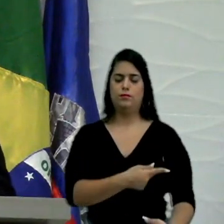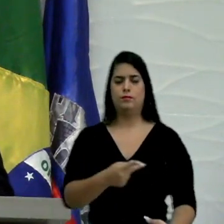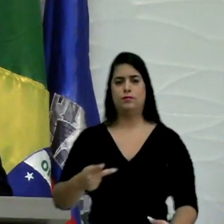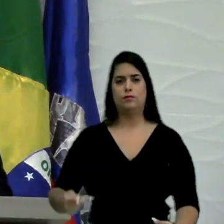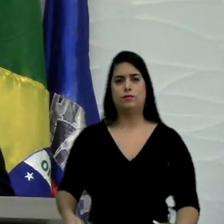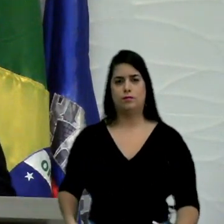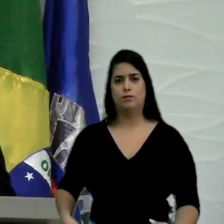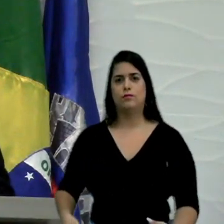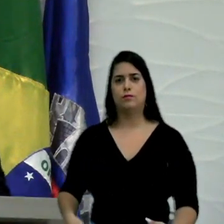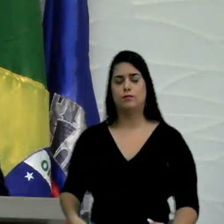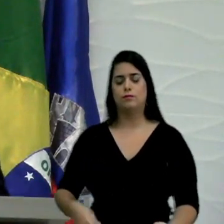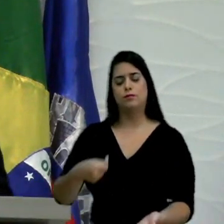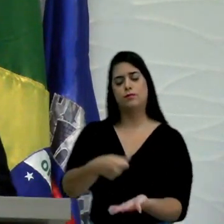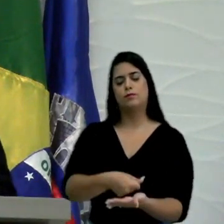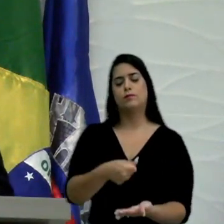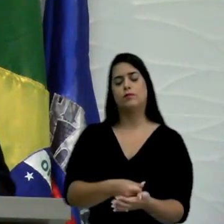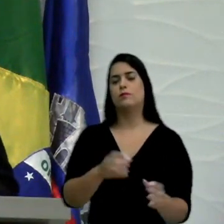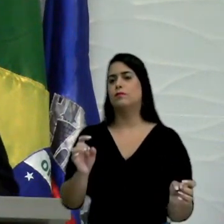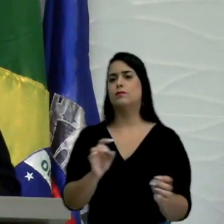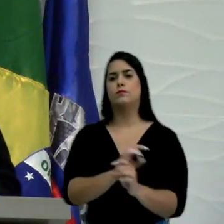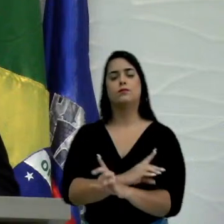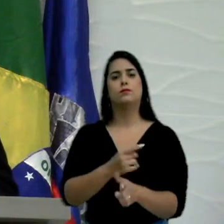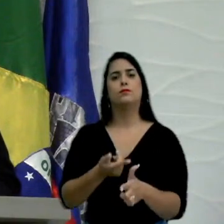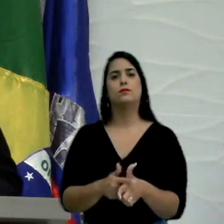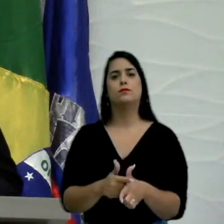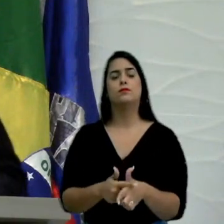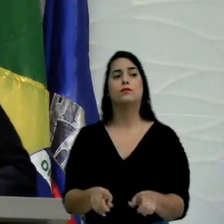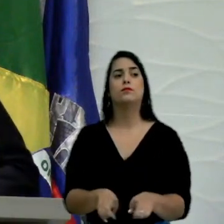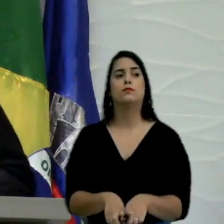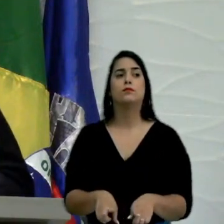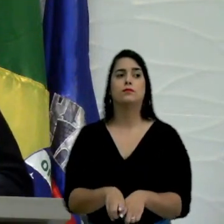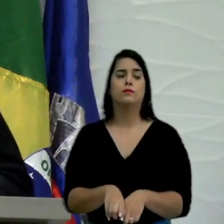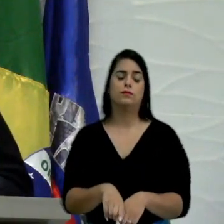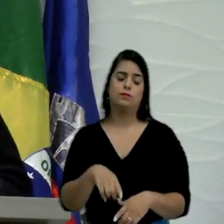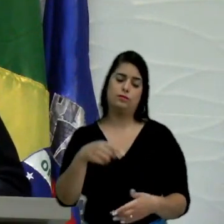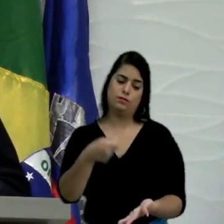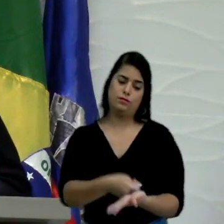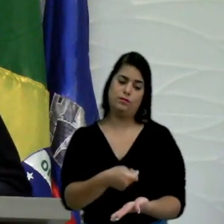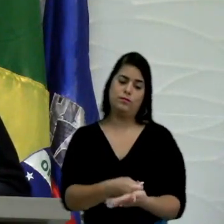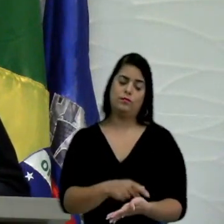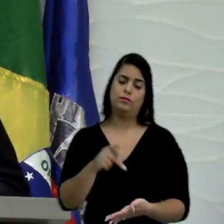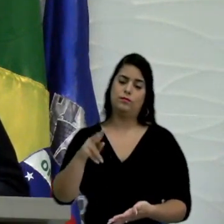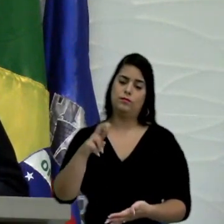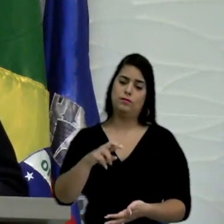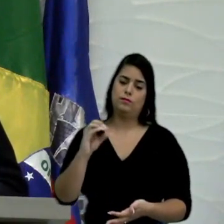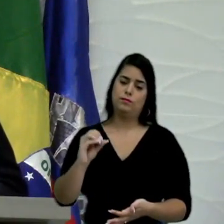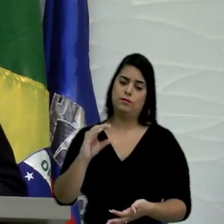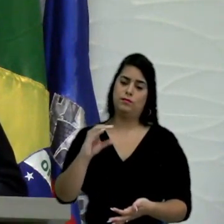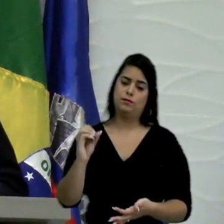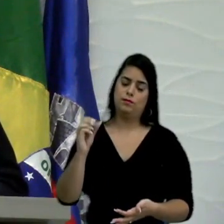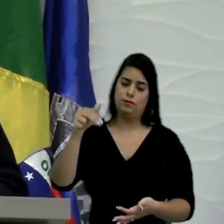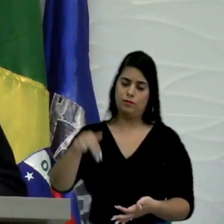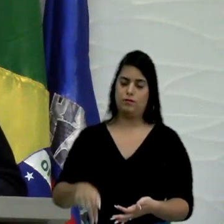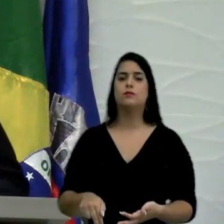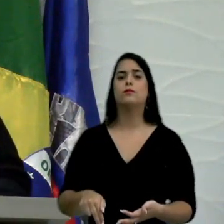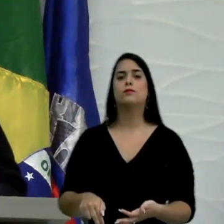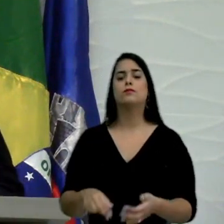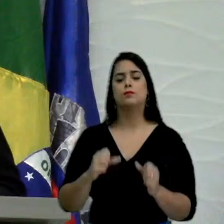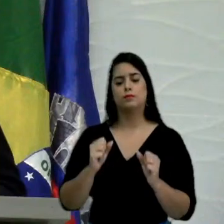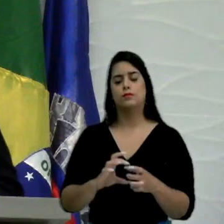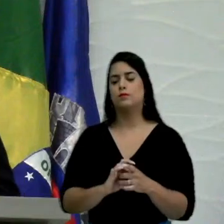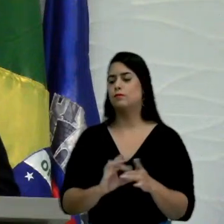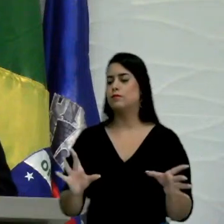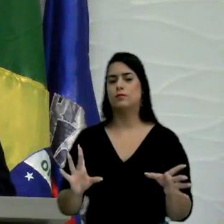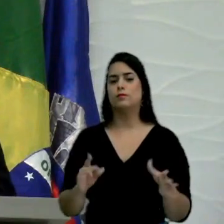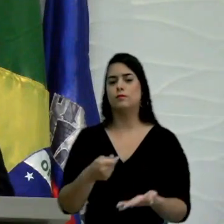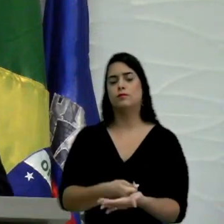cobrando providência. Cobrar também que o PROCON também seja acionado para que o mesmo possa cobrar